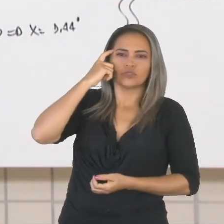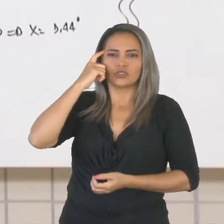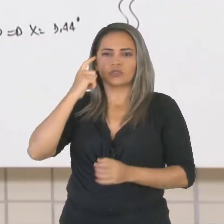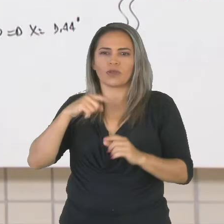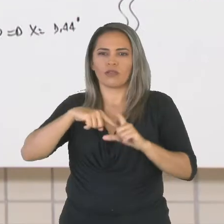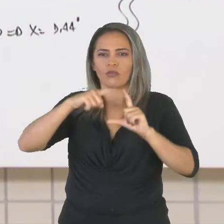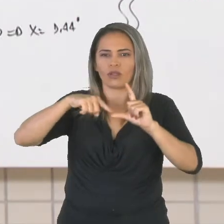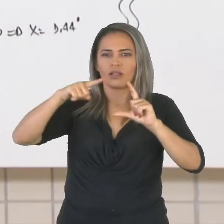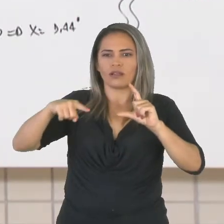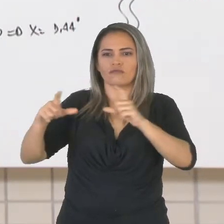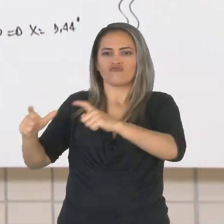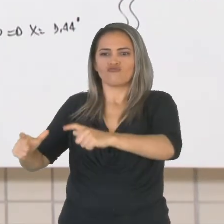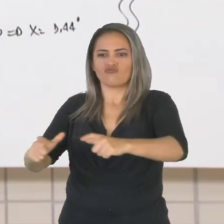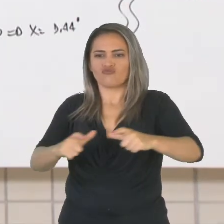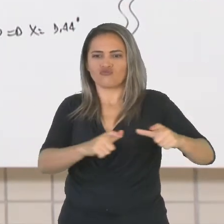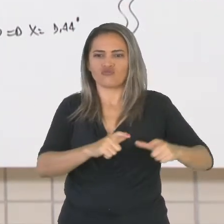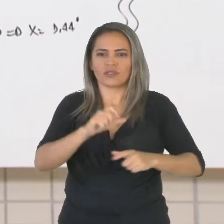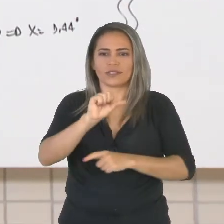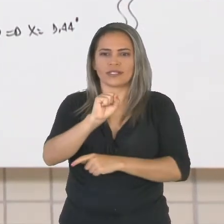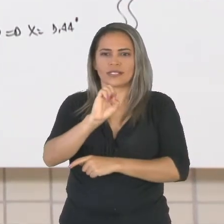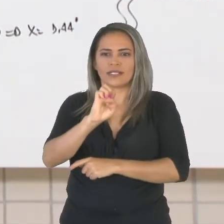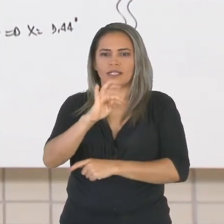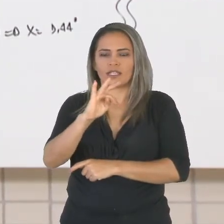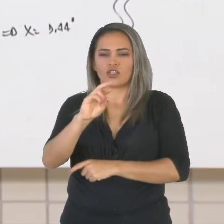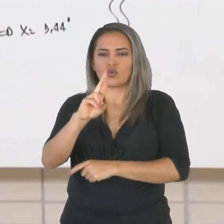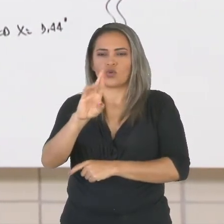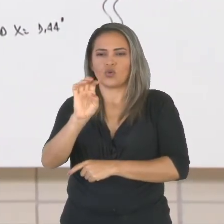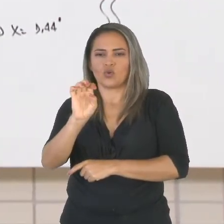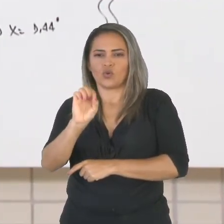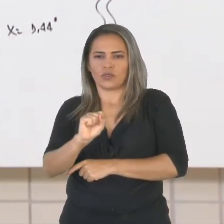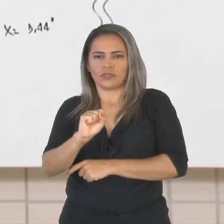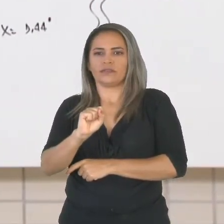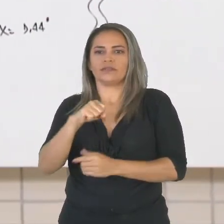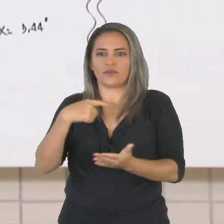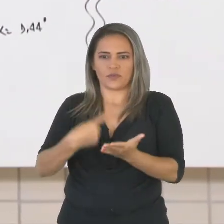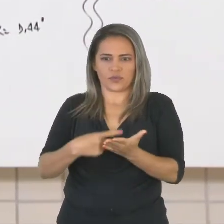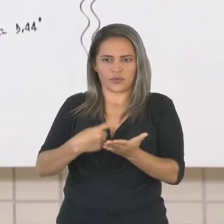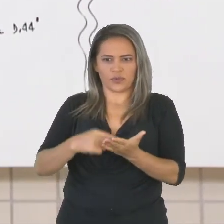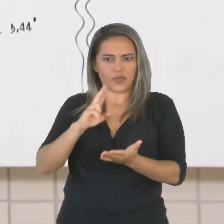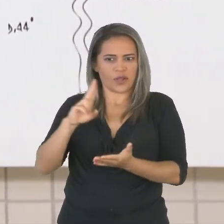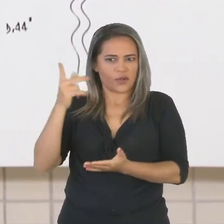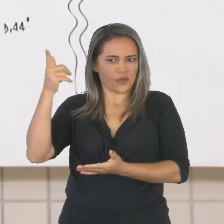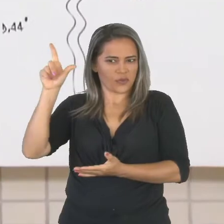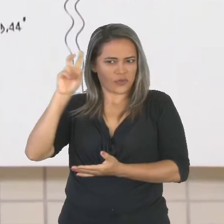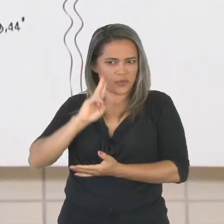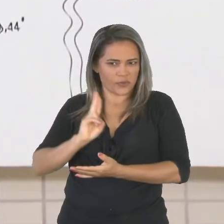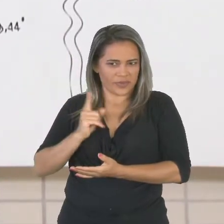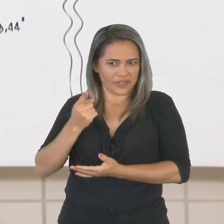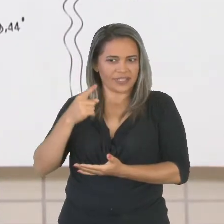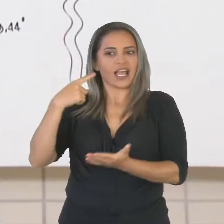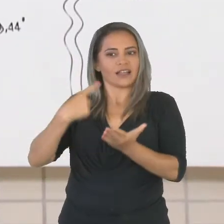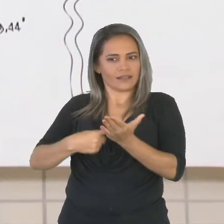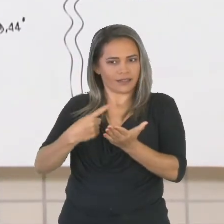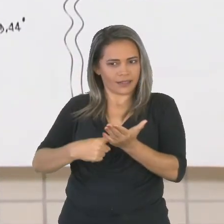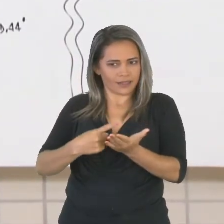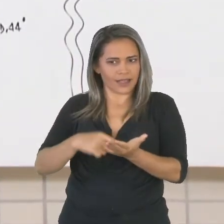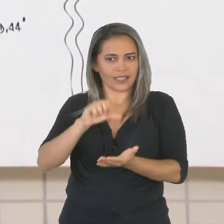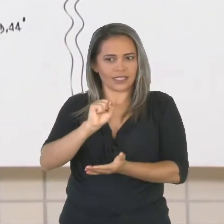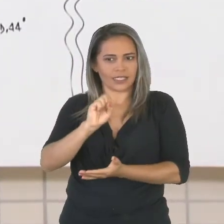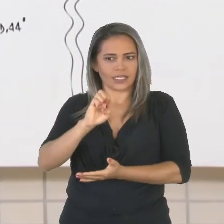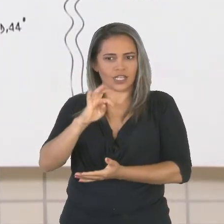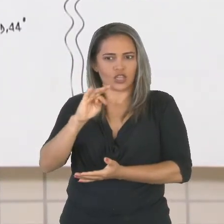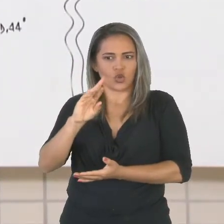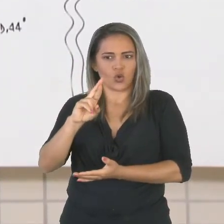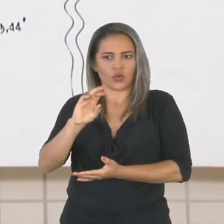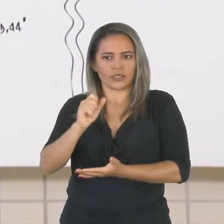setores. Gráfico de setores, nós já combinamos de não chamar mais por aquele nome. Como é que eu faço o cálculo? O